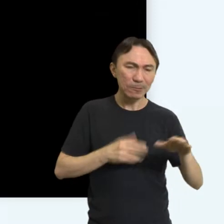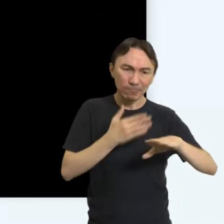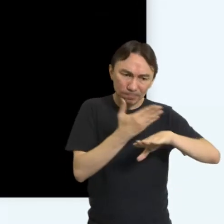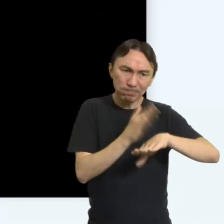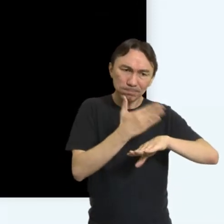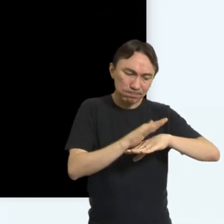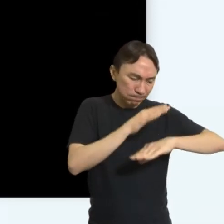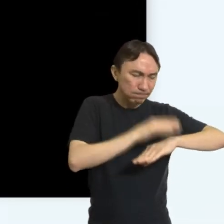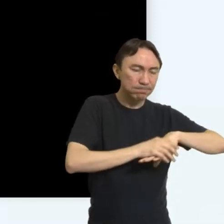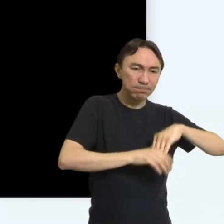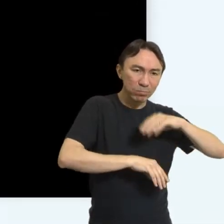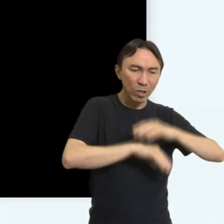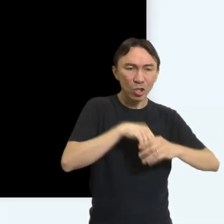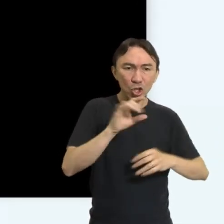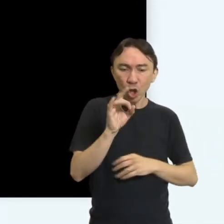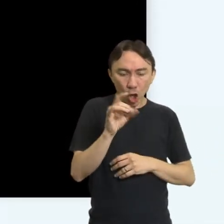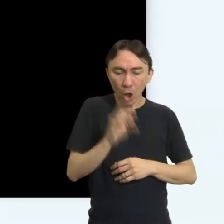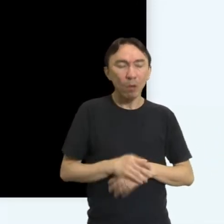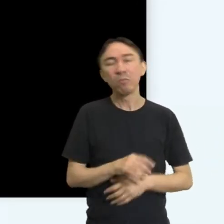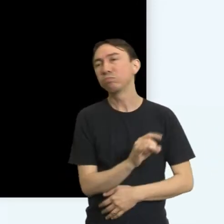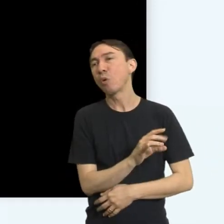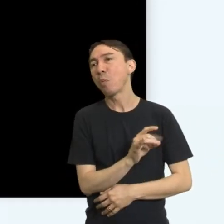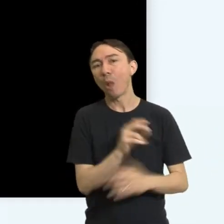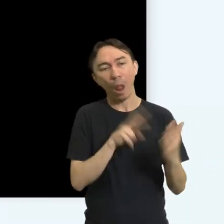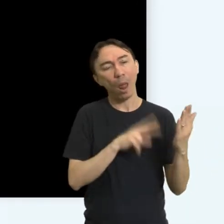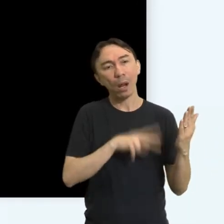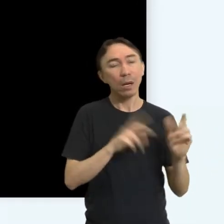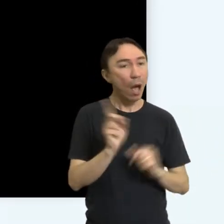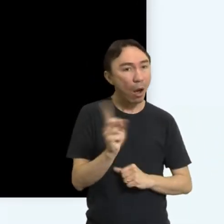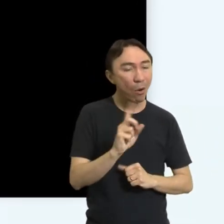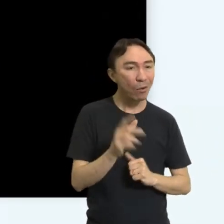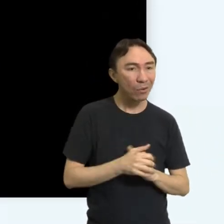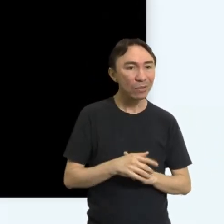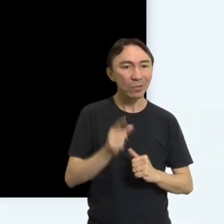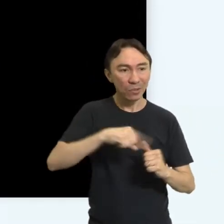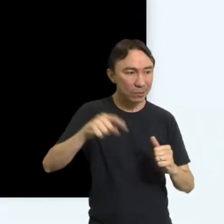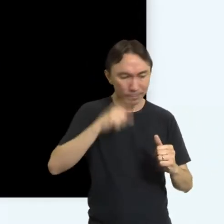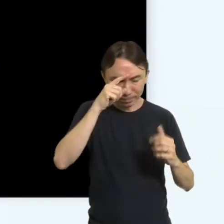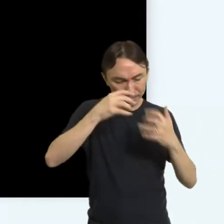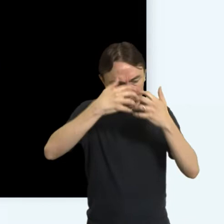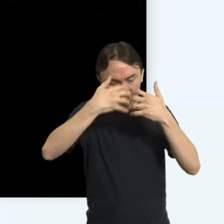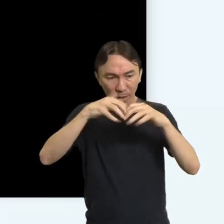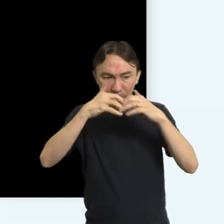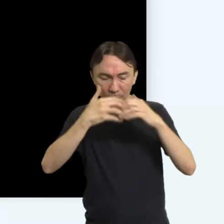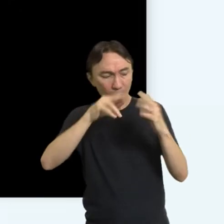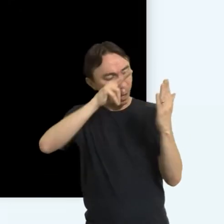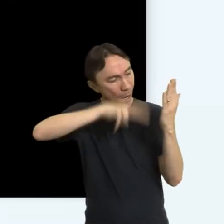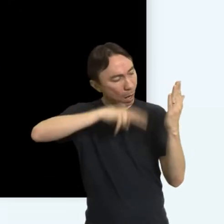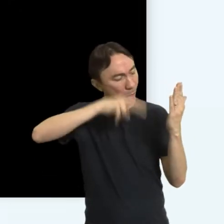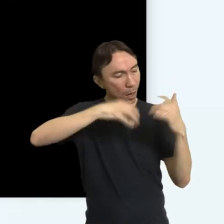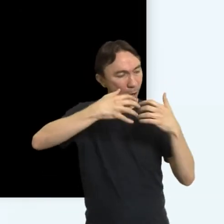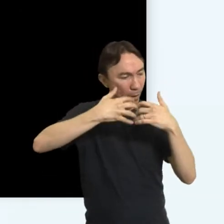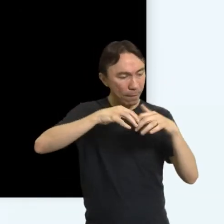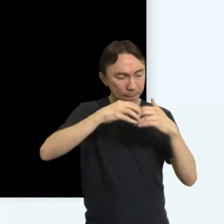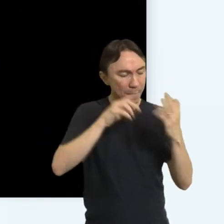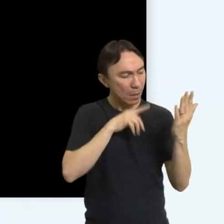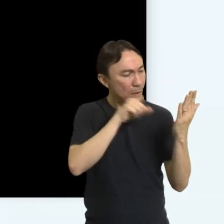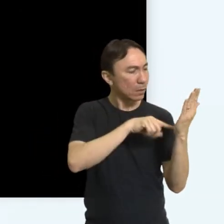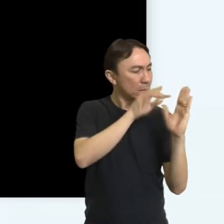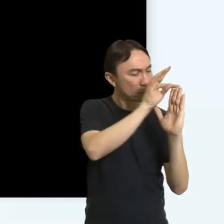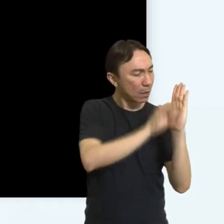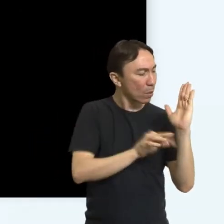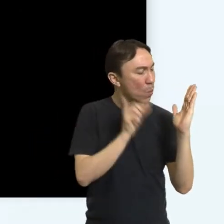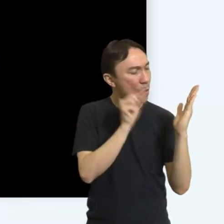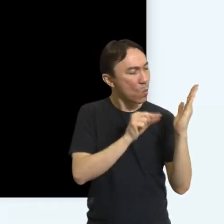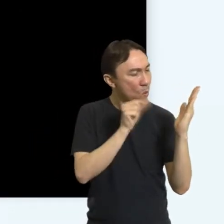Quando lemos ativamente, estamos exercitando o nosso cérebro e aprendendo a interpretar melhor um texto.